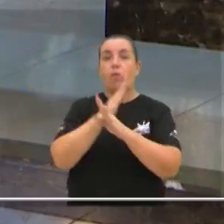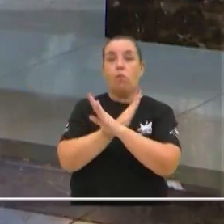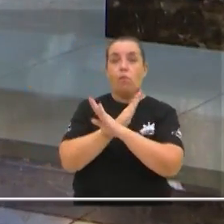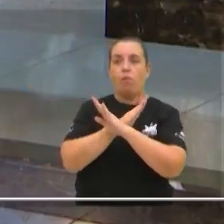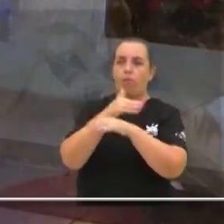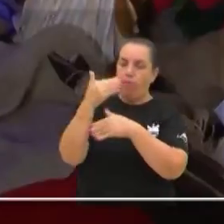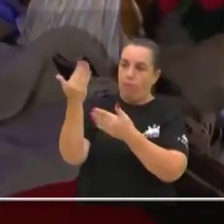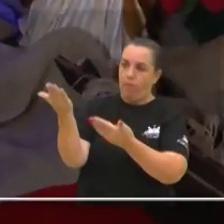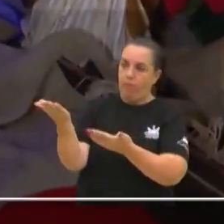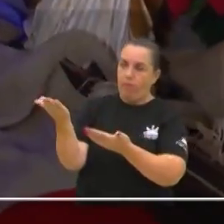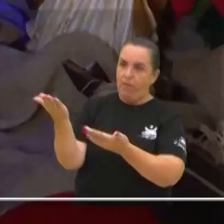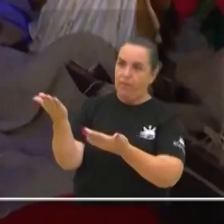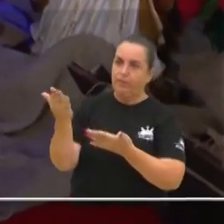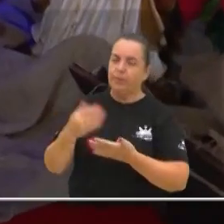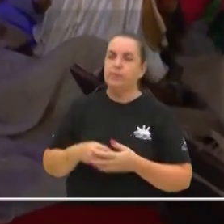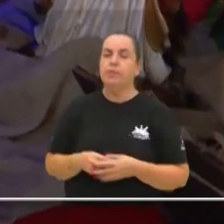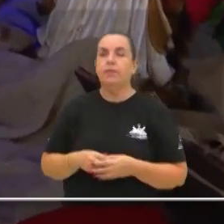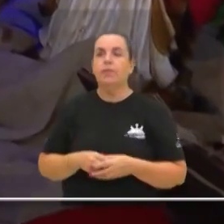presépio.